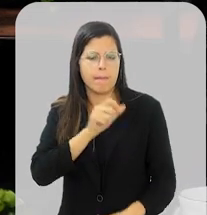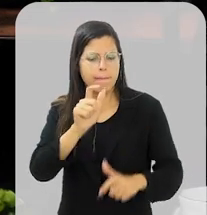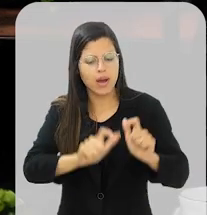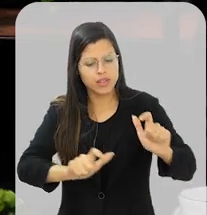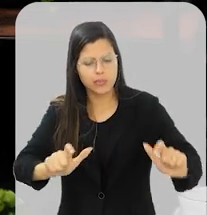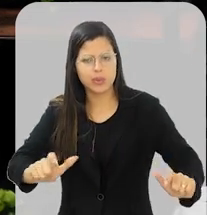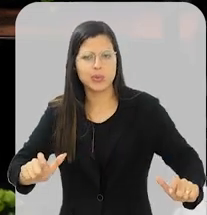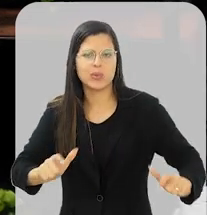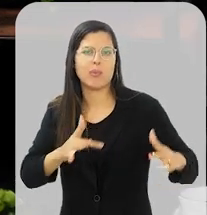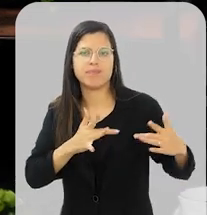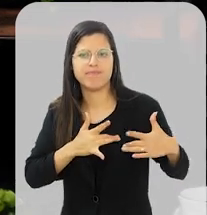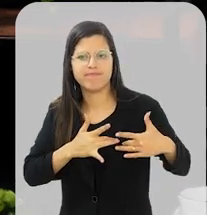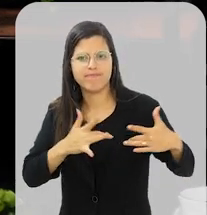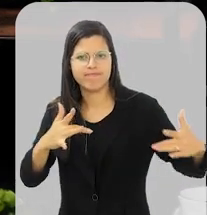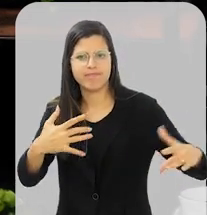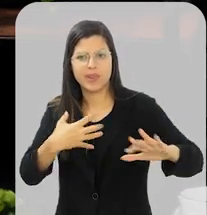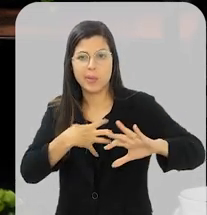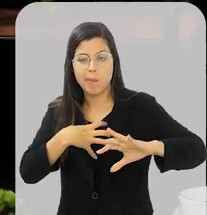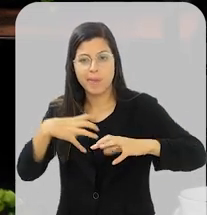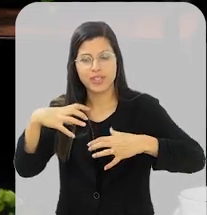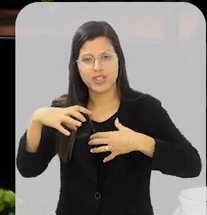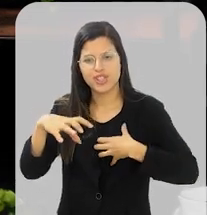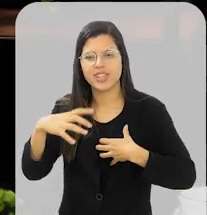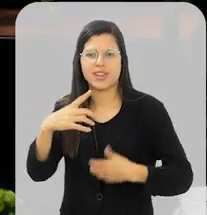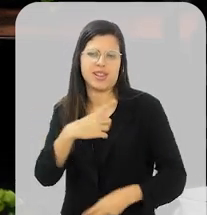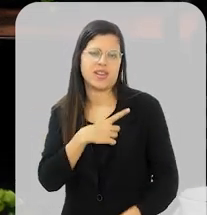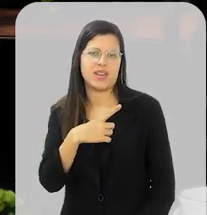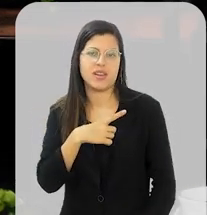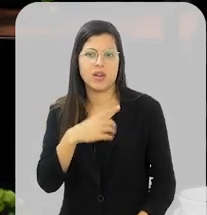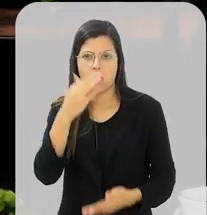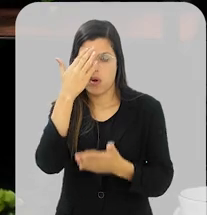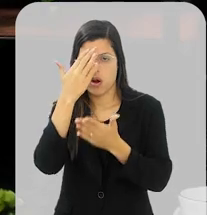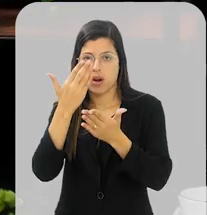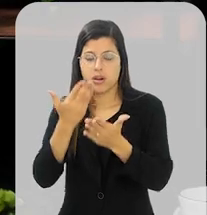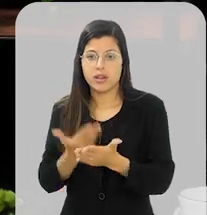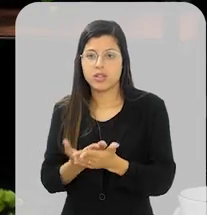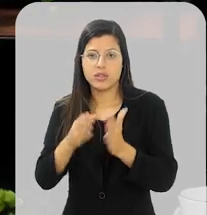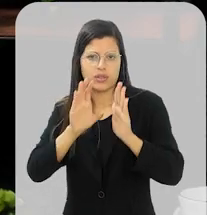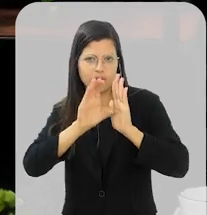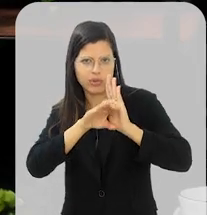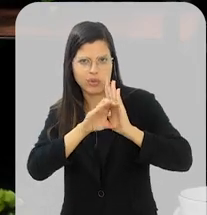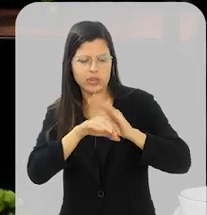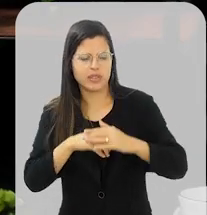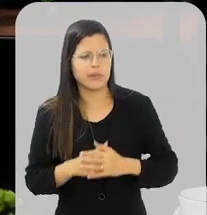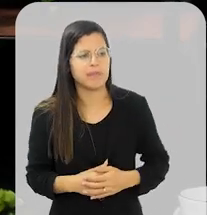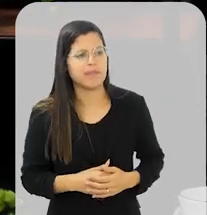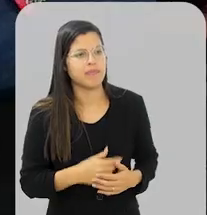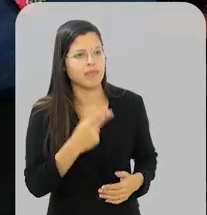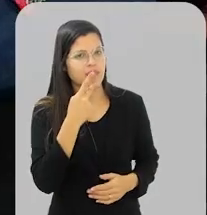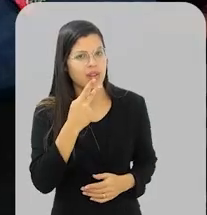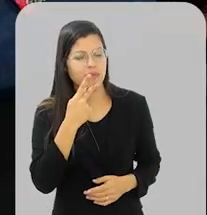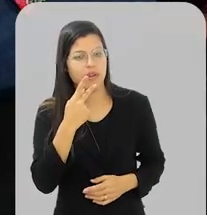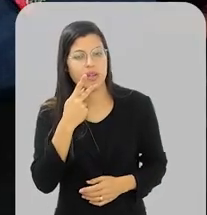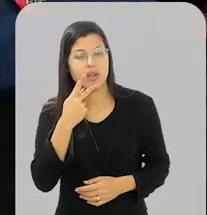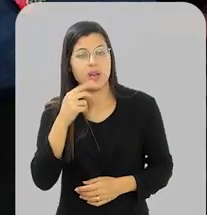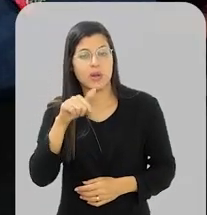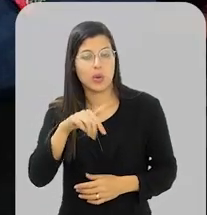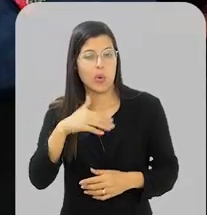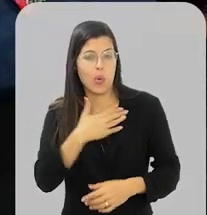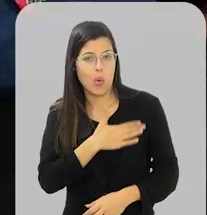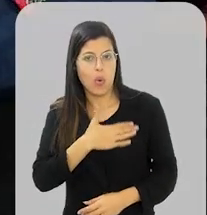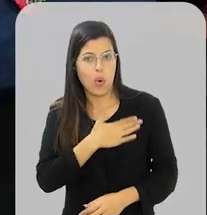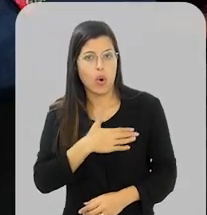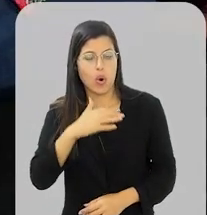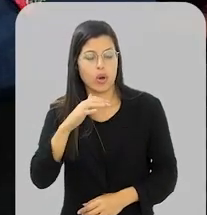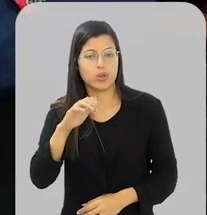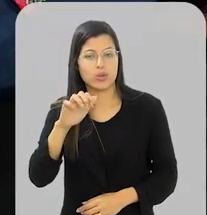o próximo, de ser solidário, de ter empatia. Eu acredito nesses conceitos. Vou te falar que a parte que eu mais